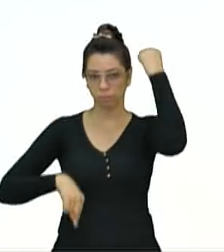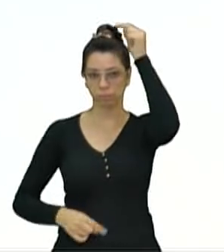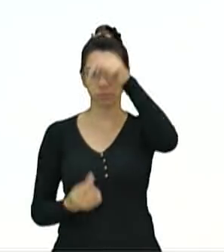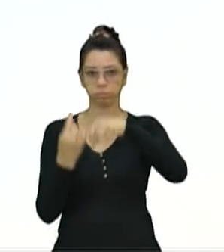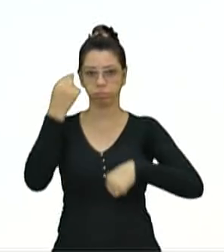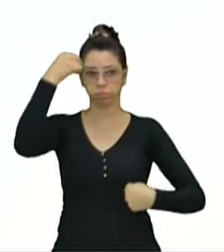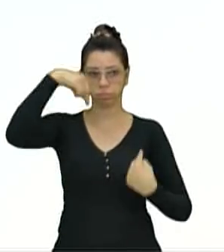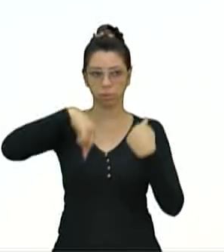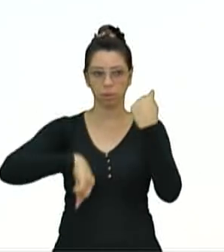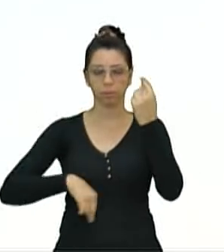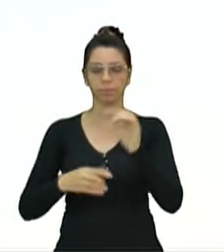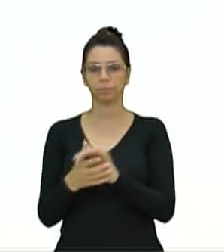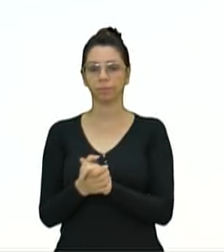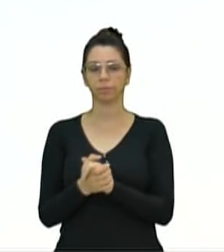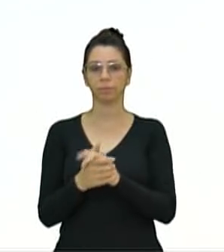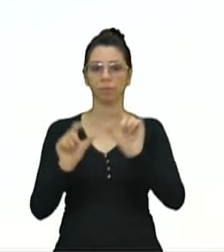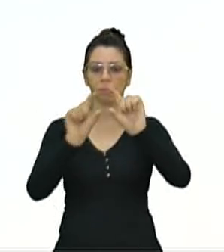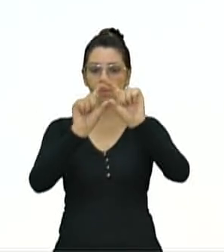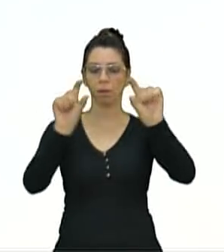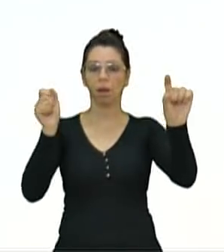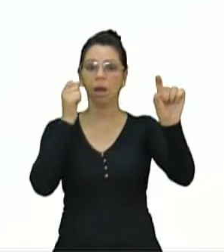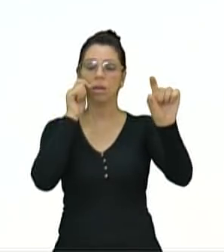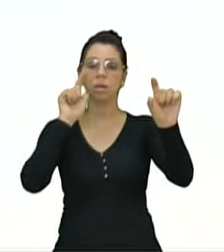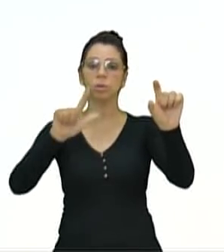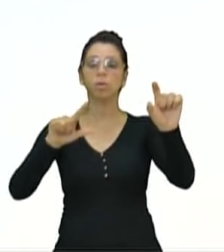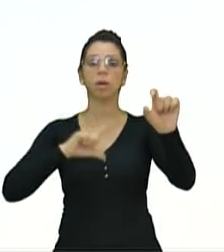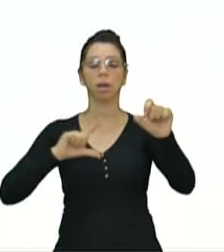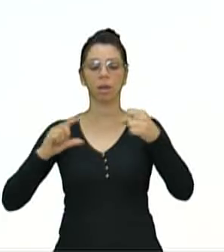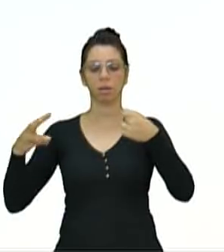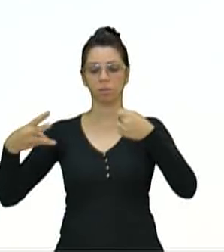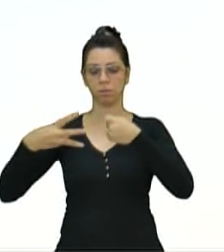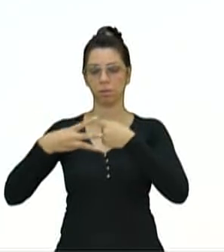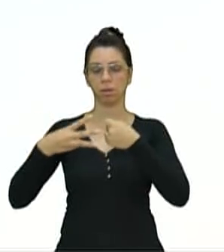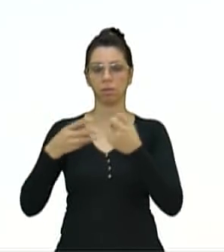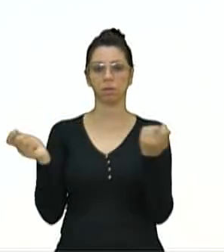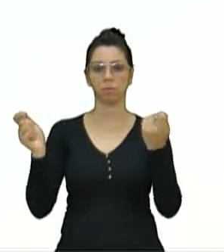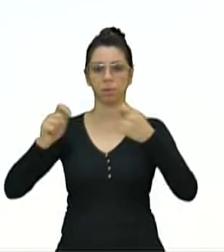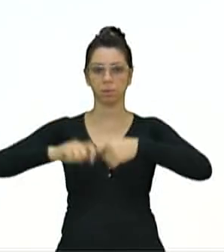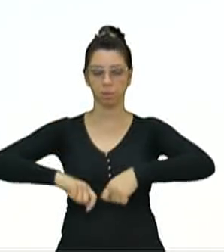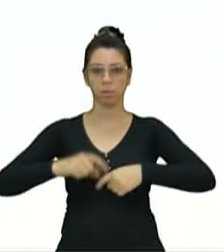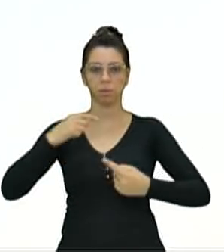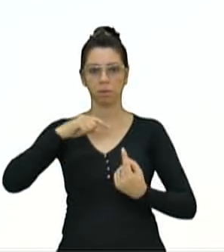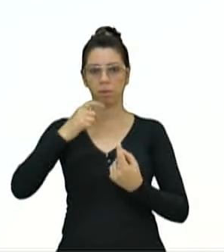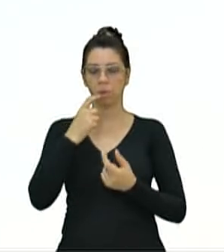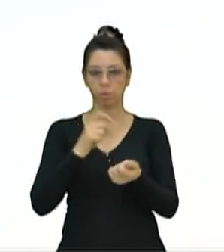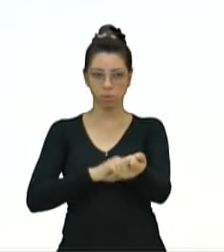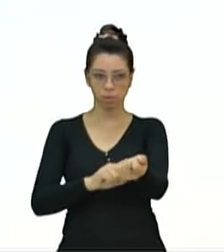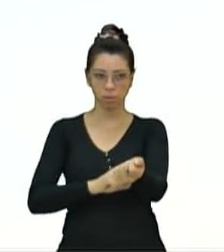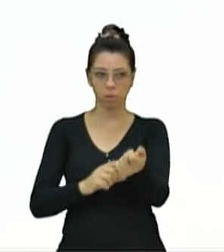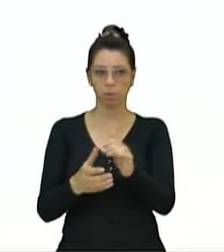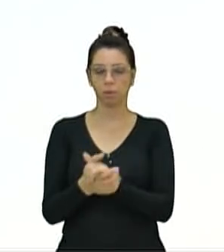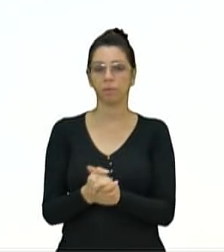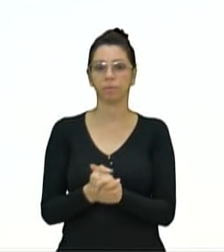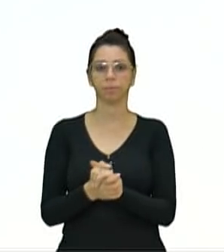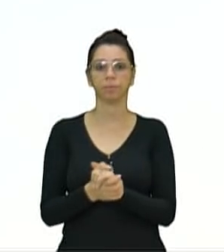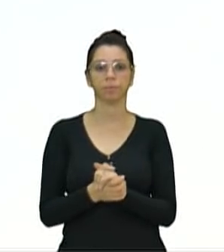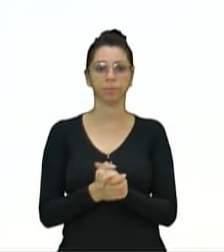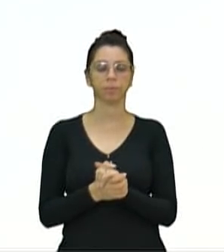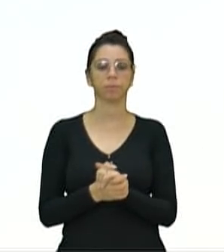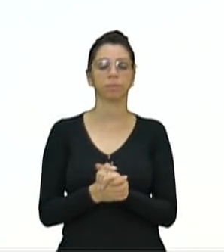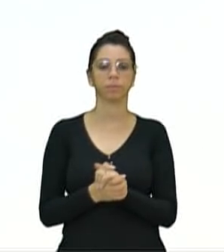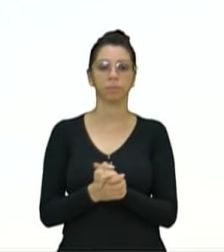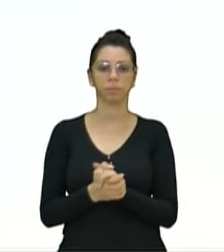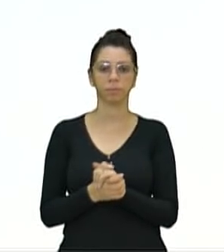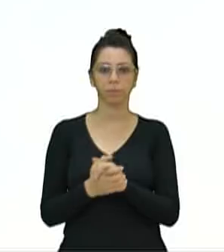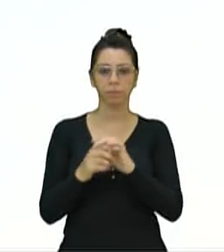células que estão ali, né, e que precisam receber o sangue e tal. E no meio dessas células a gente já sabe que existe um